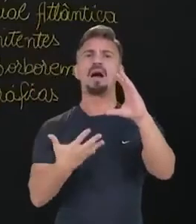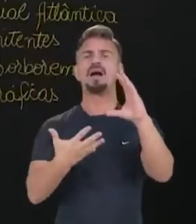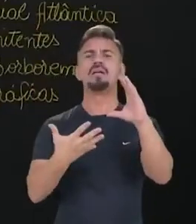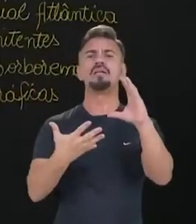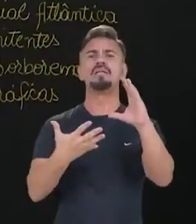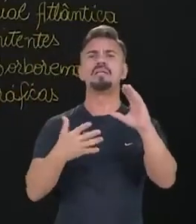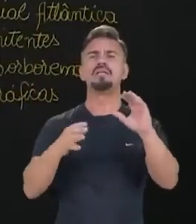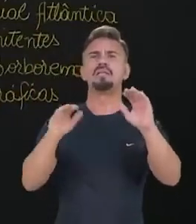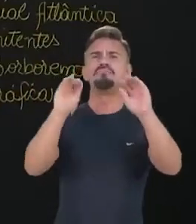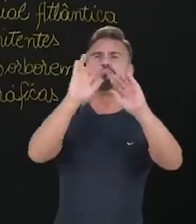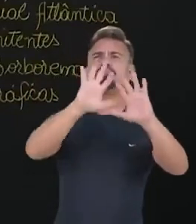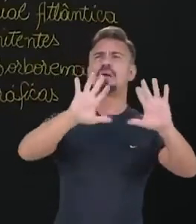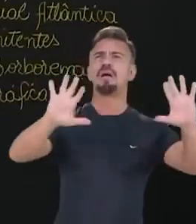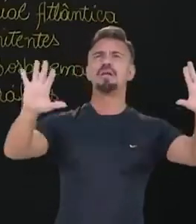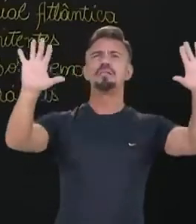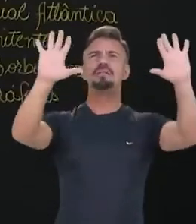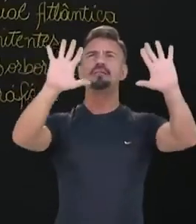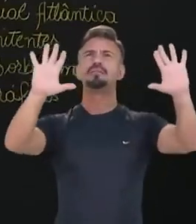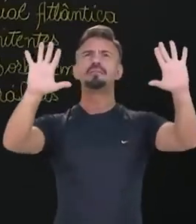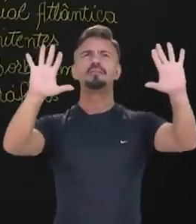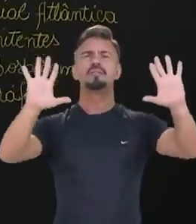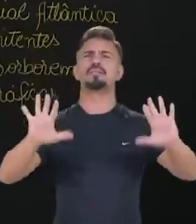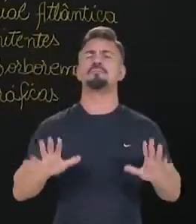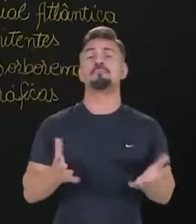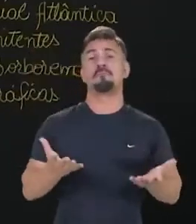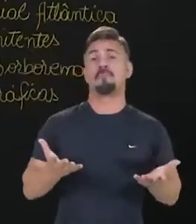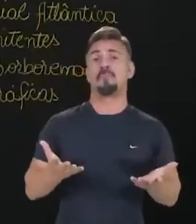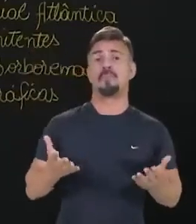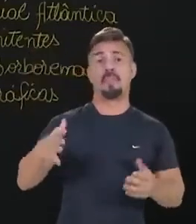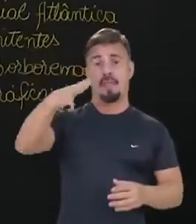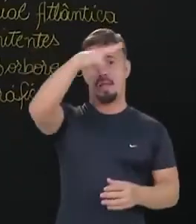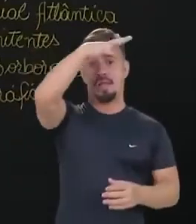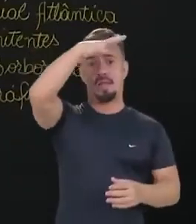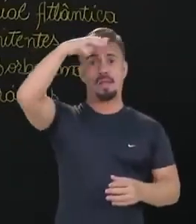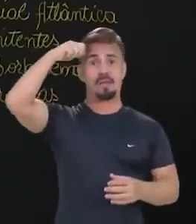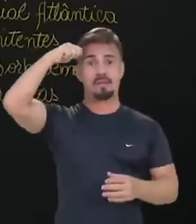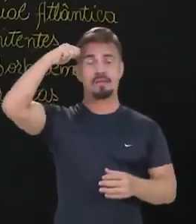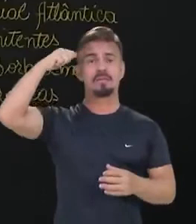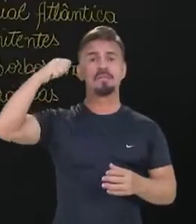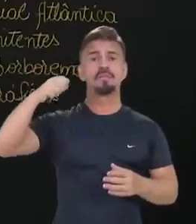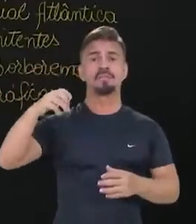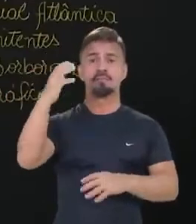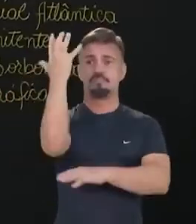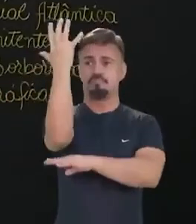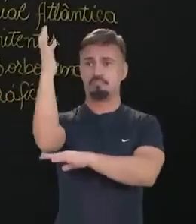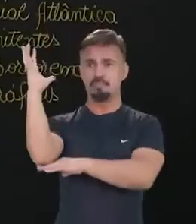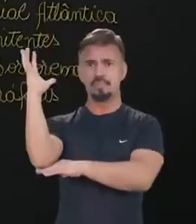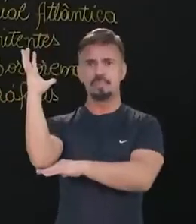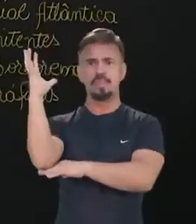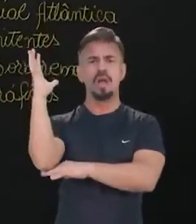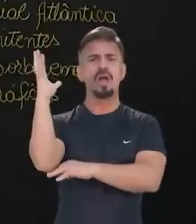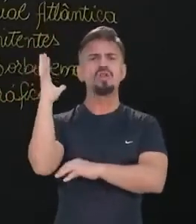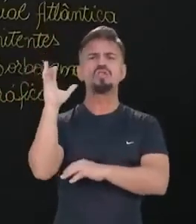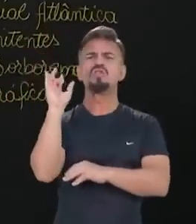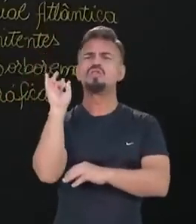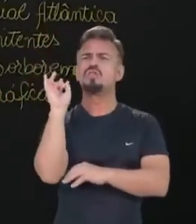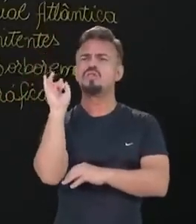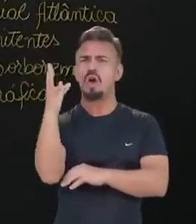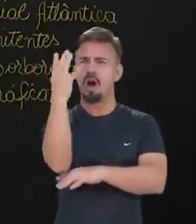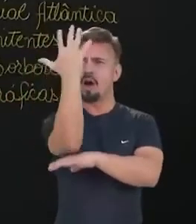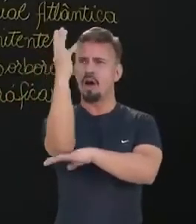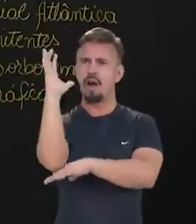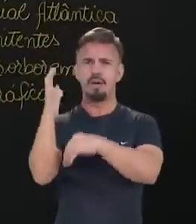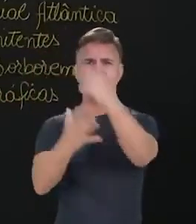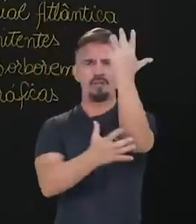uma paisagem. Quando eu falo da Amazônia em si, eu estou falando não simplesmente